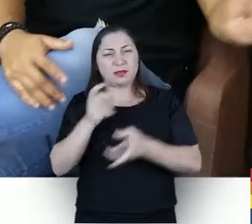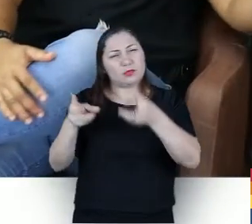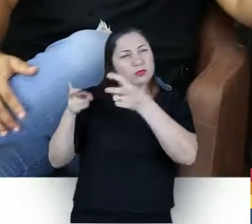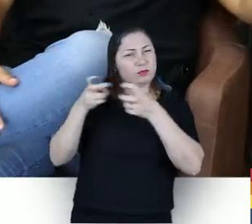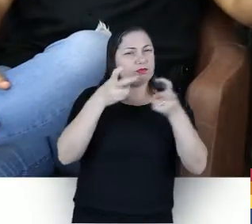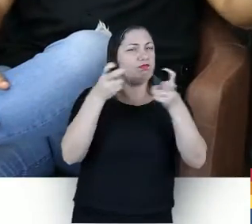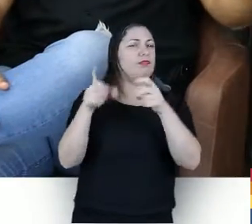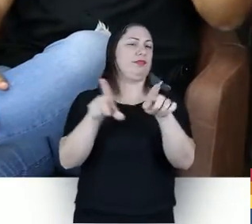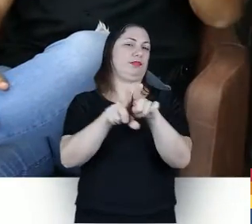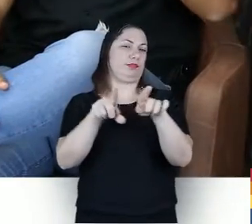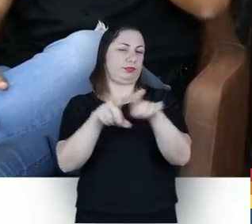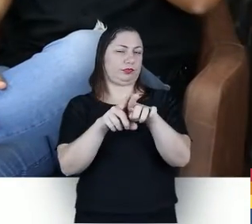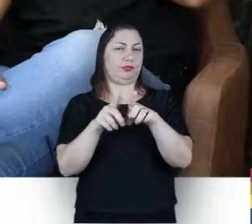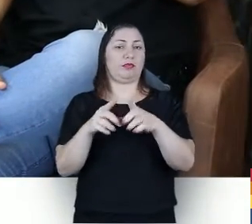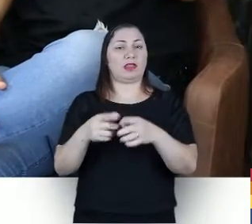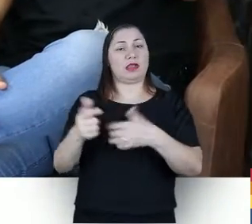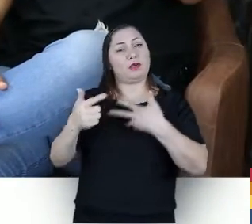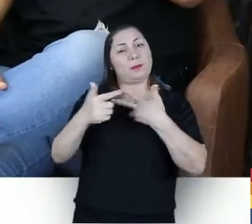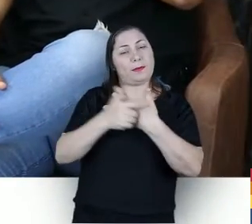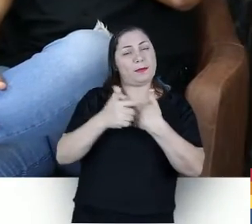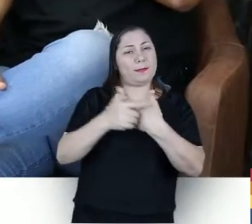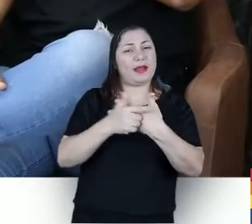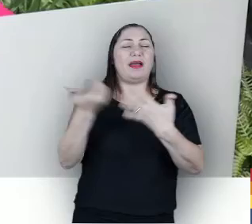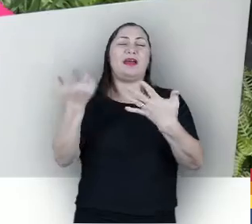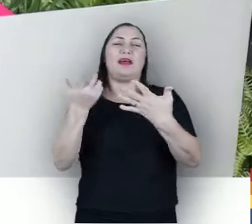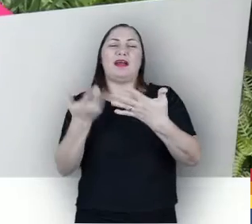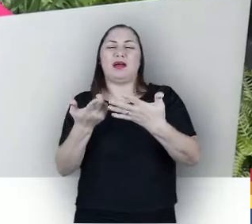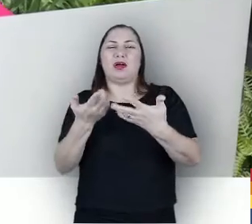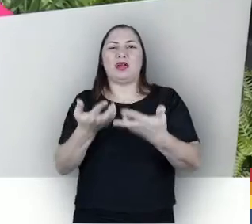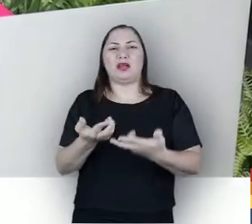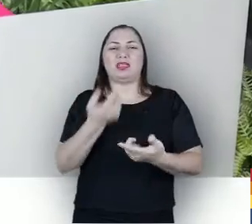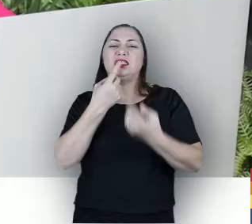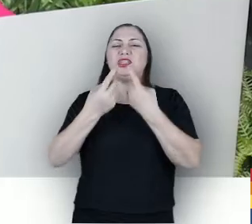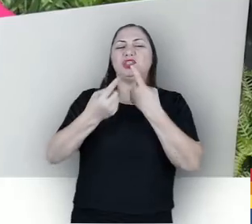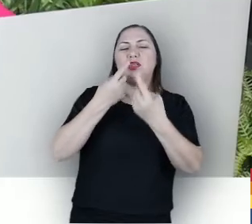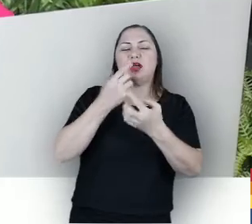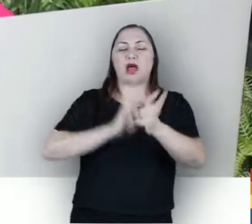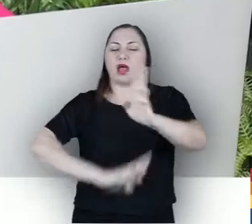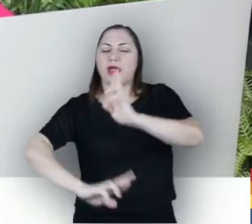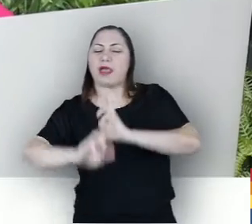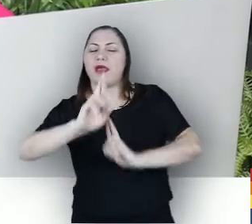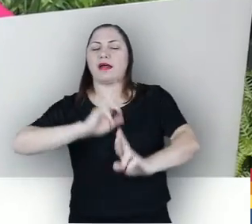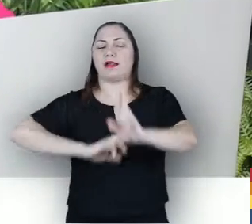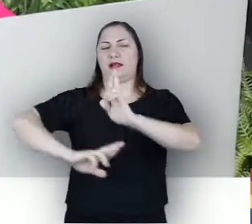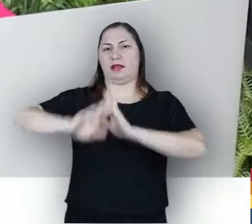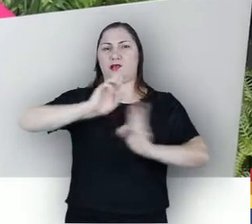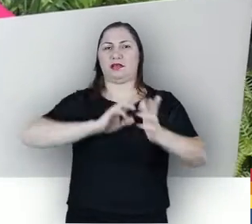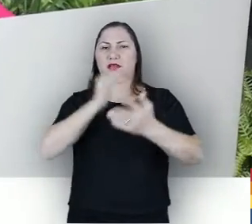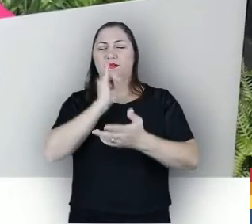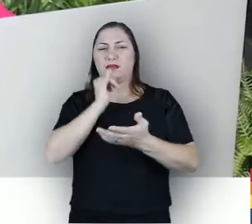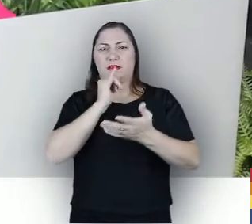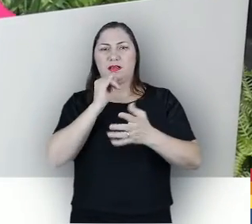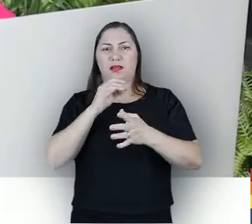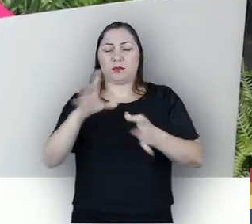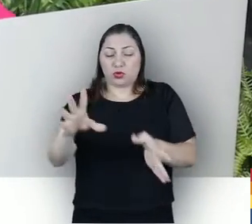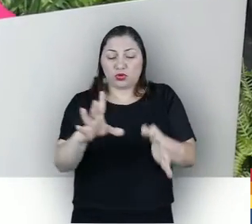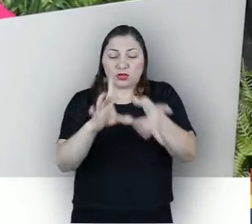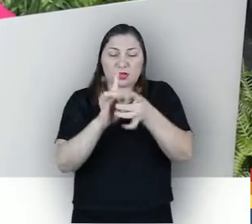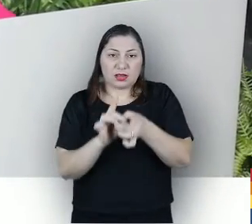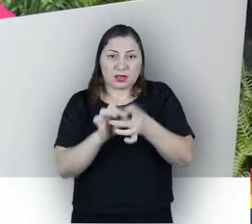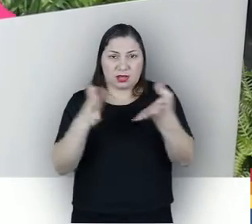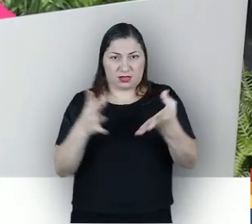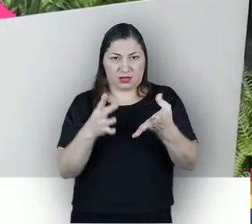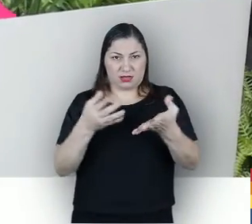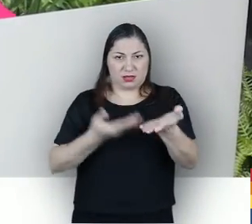respectivamente. Era então, bem esses comandos que os meus alunos eles tinham dificuldade. E aí que vem o ponto. Então, isso aí vai ter que ser trabalhado. O professor de matemática não